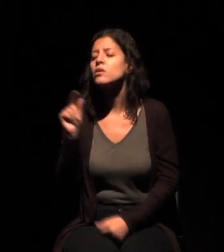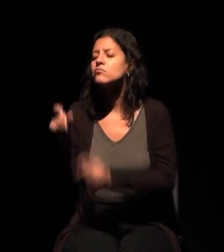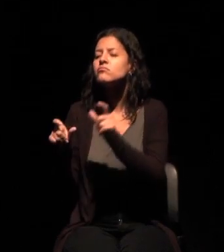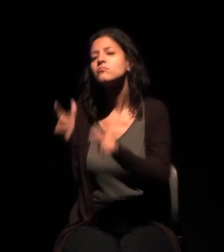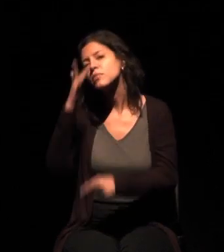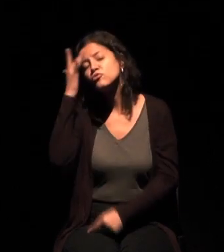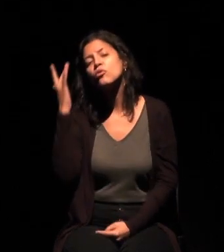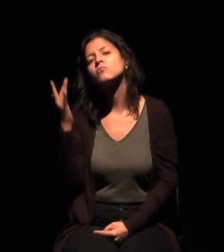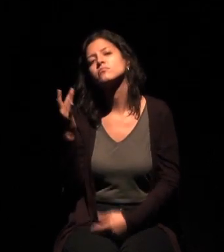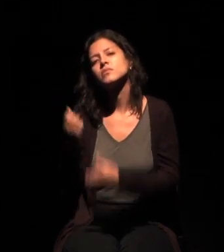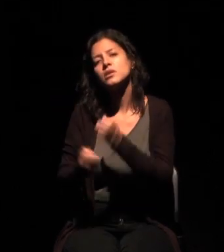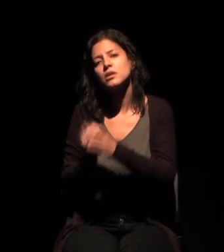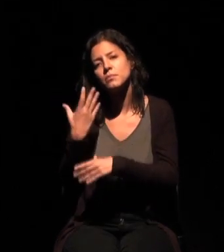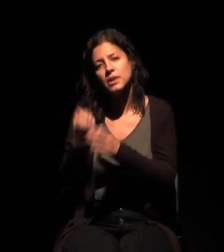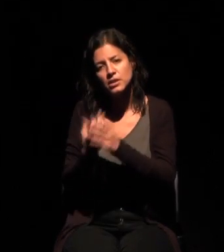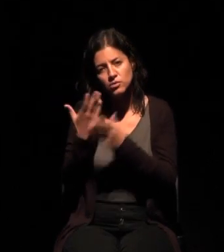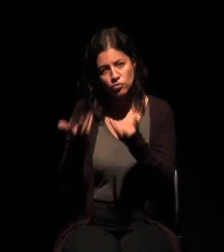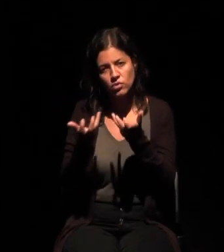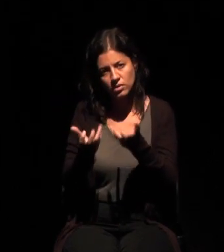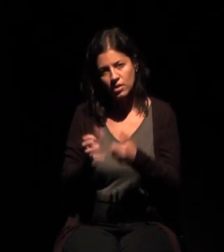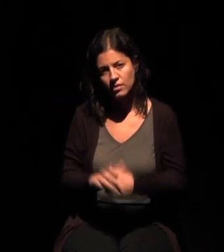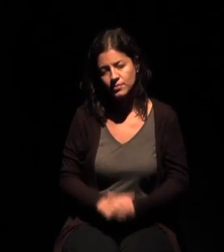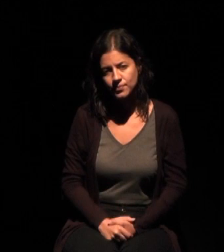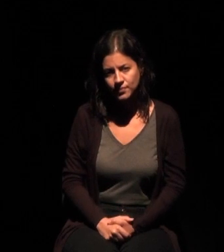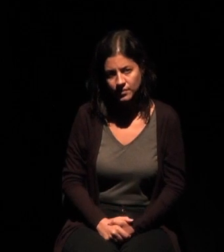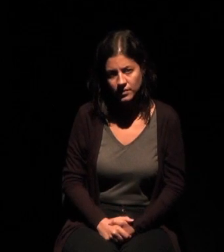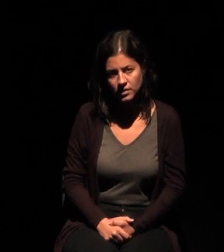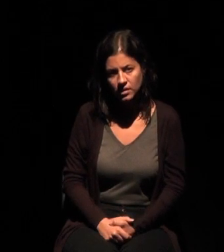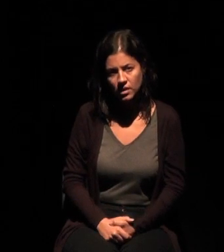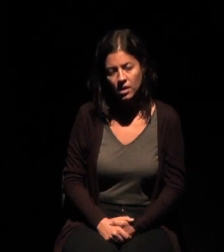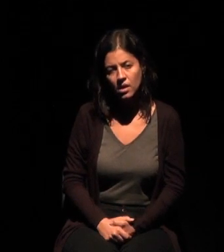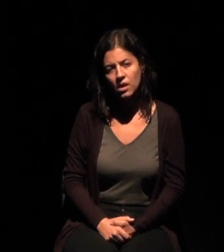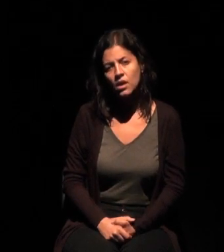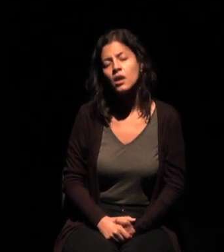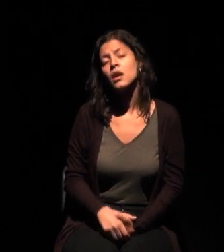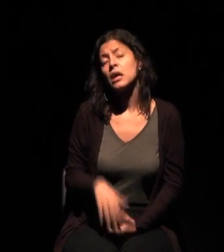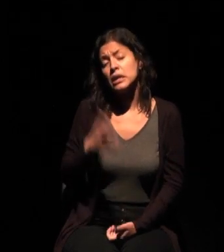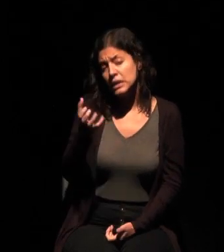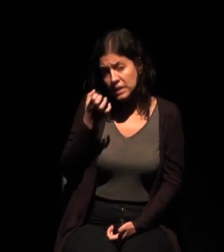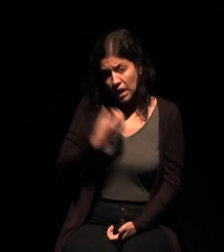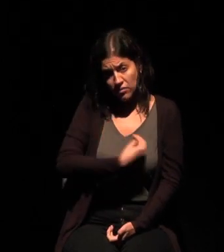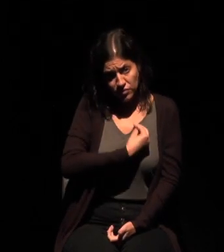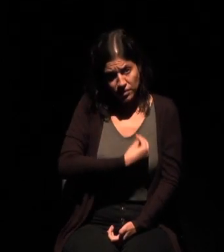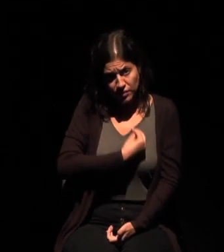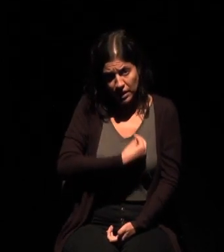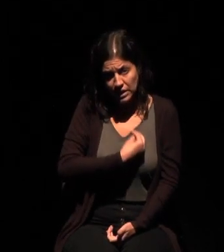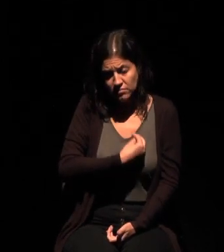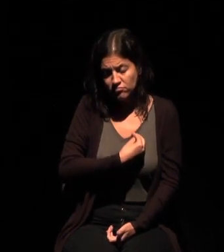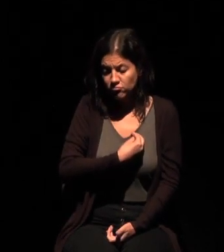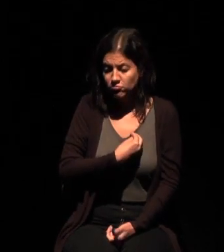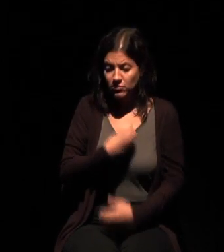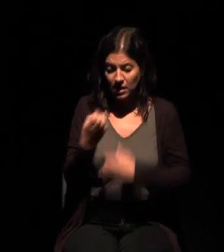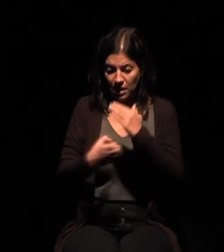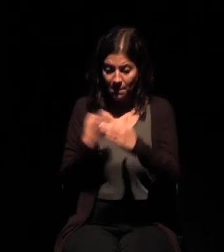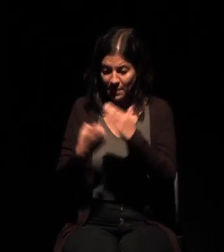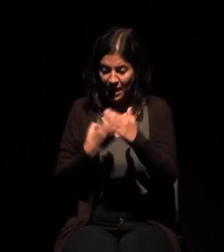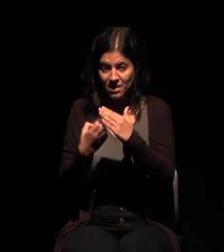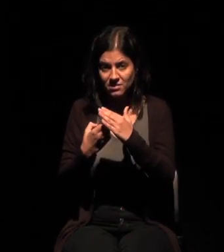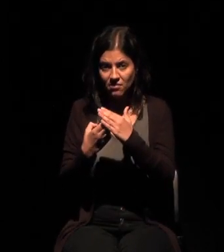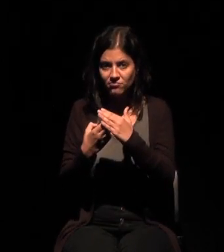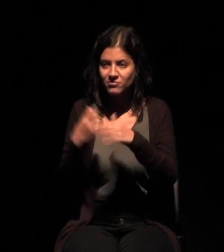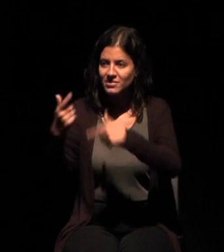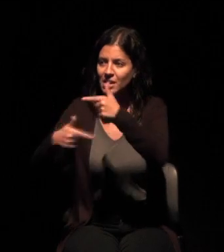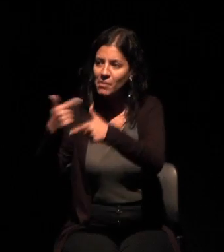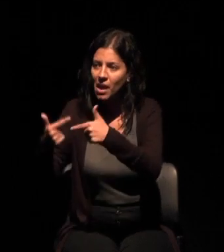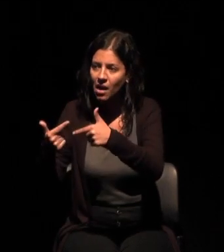a partida não é isso que quero sequer pessoa que quer viver a partir da empresa que está a criar ou se quer fazer